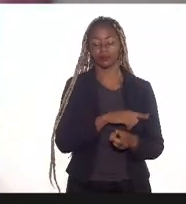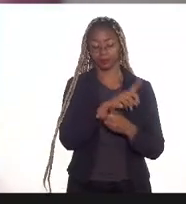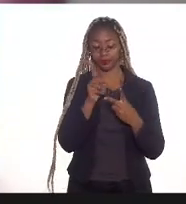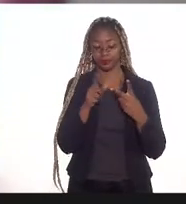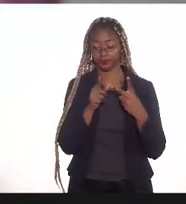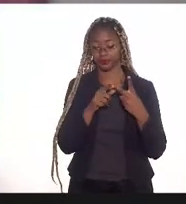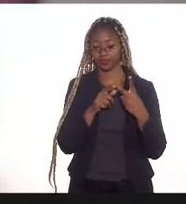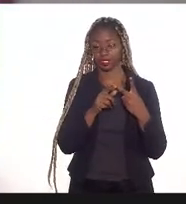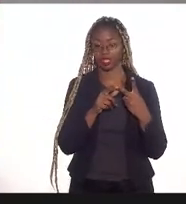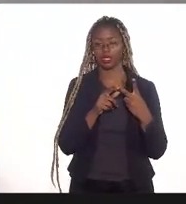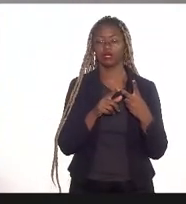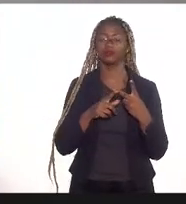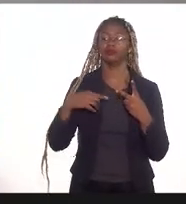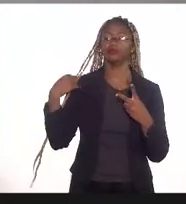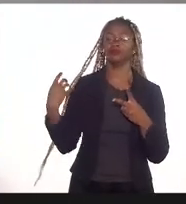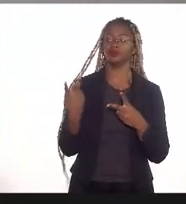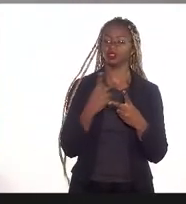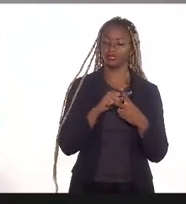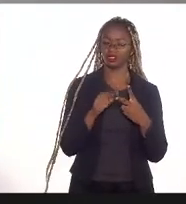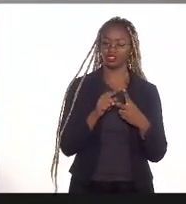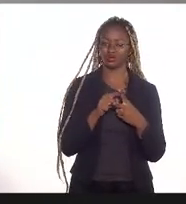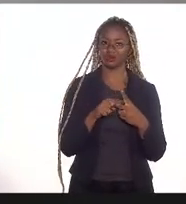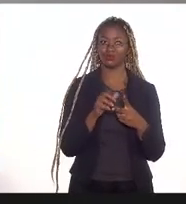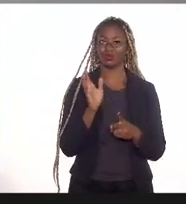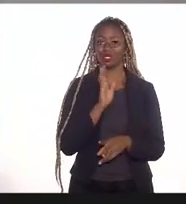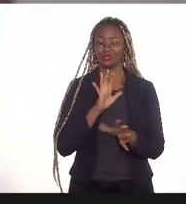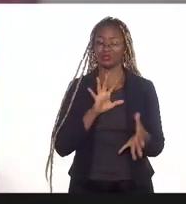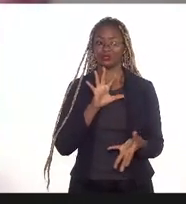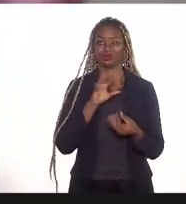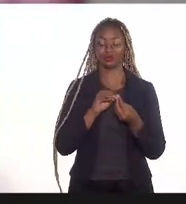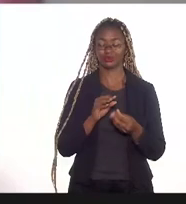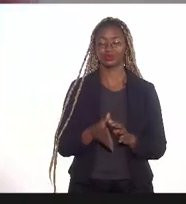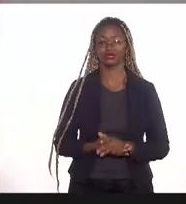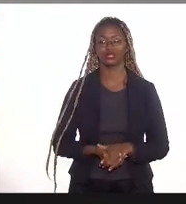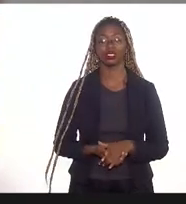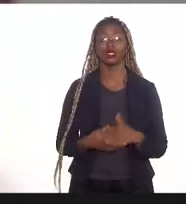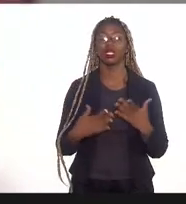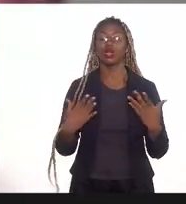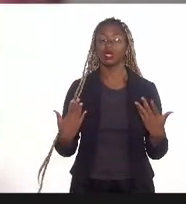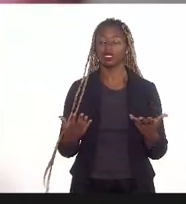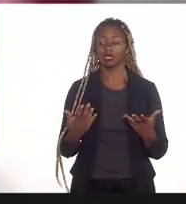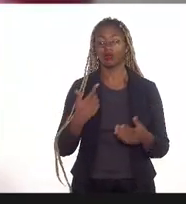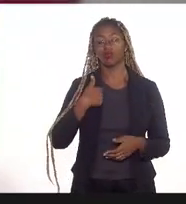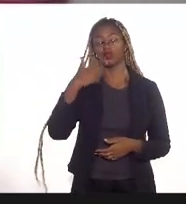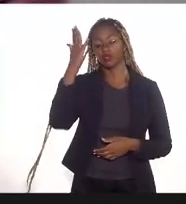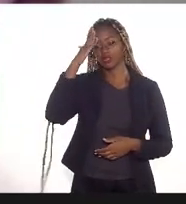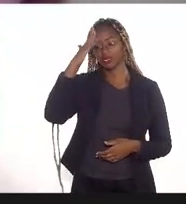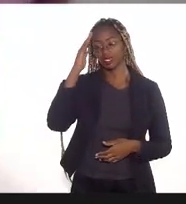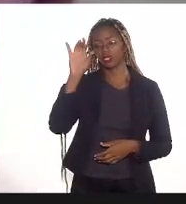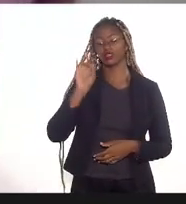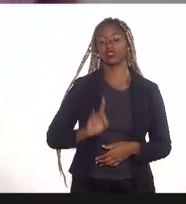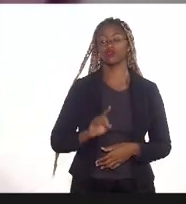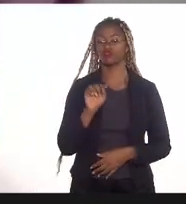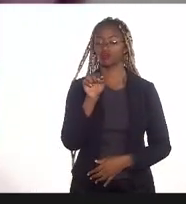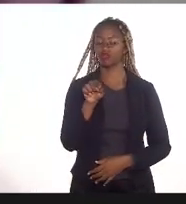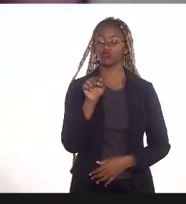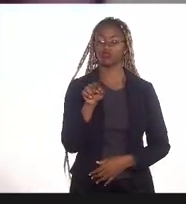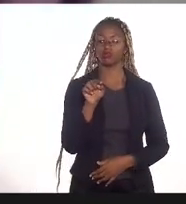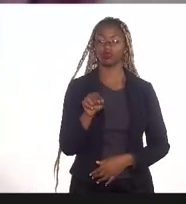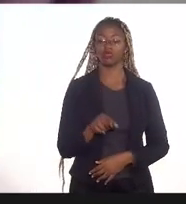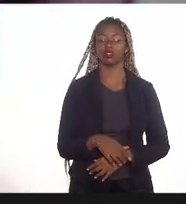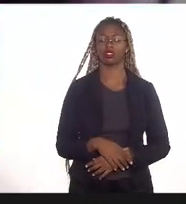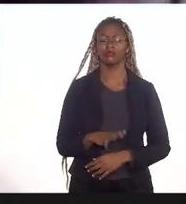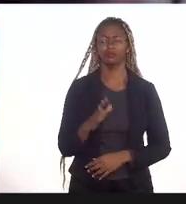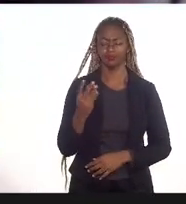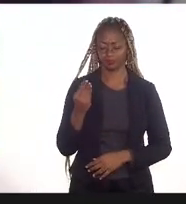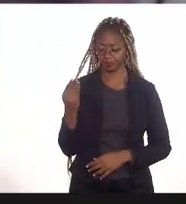segunda questão, para fazer as duas de uma vez, deputado Luiz Paulo, eu sei que a sua diretoria